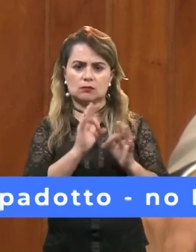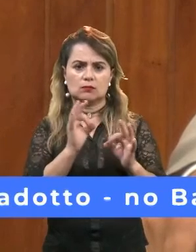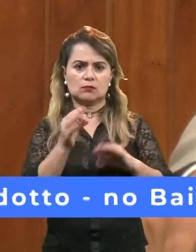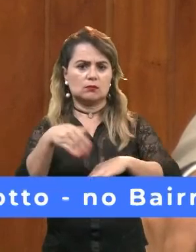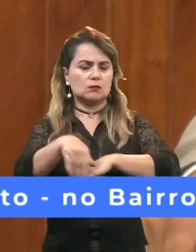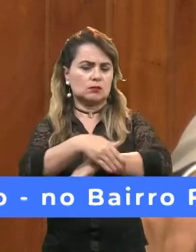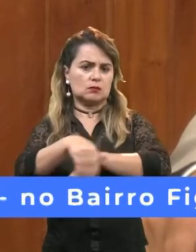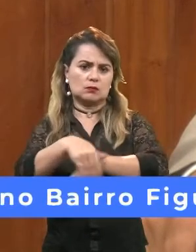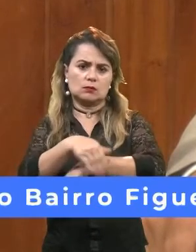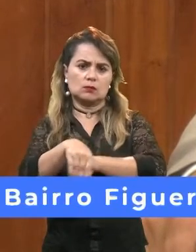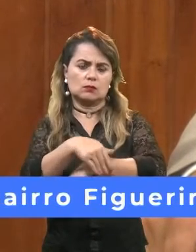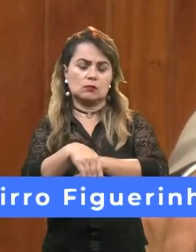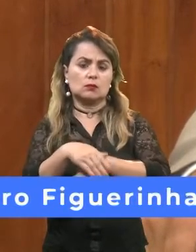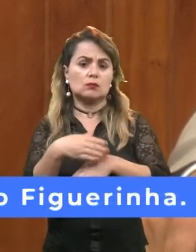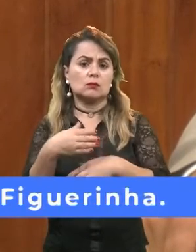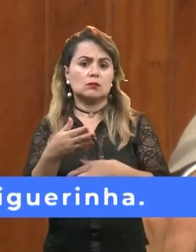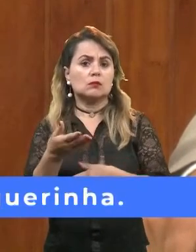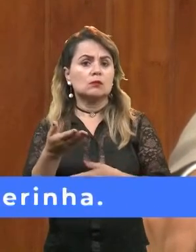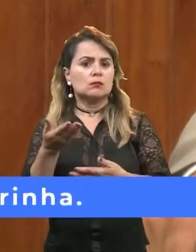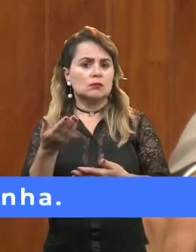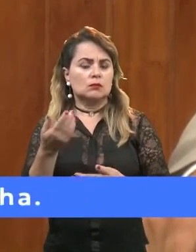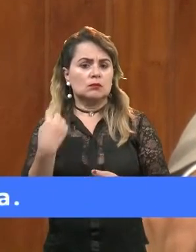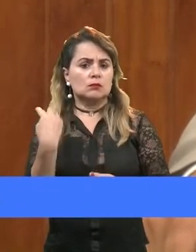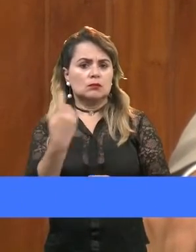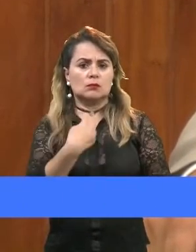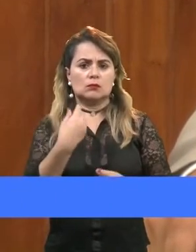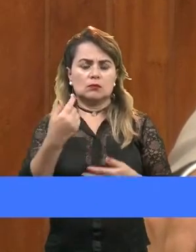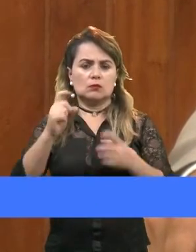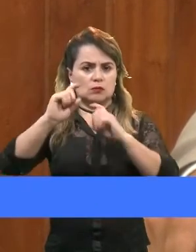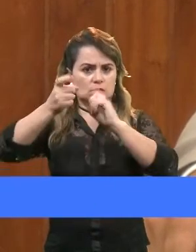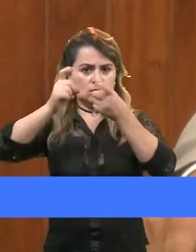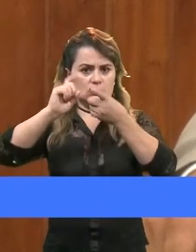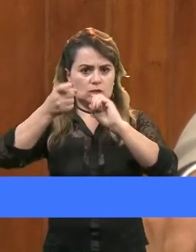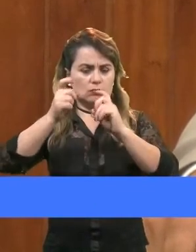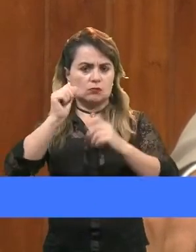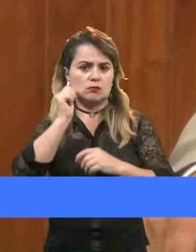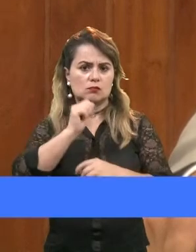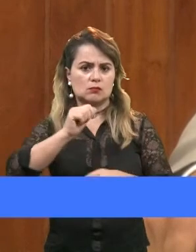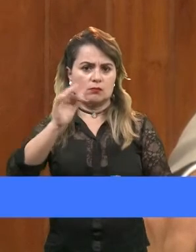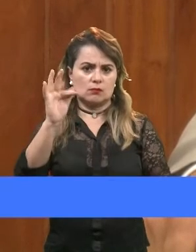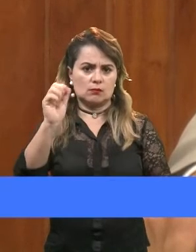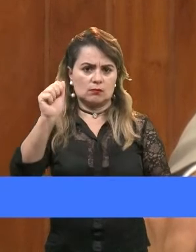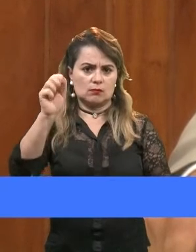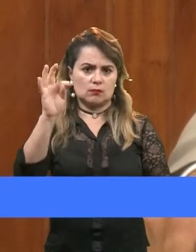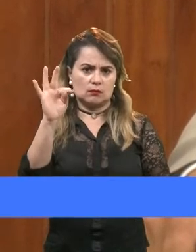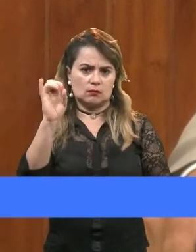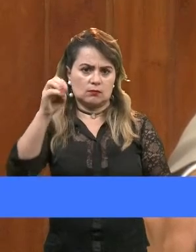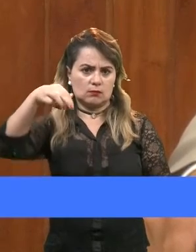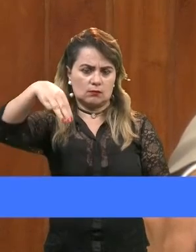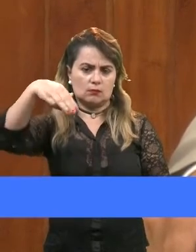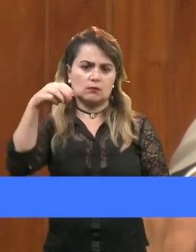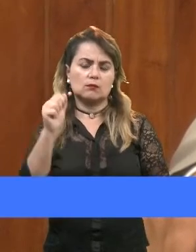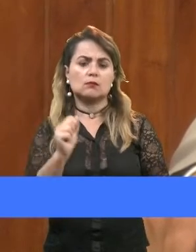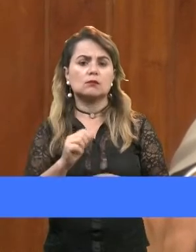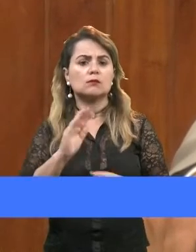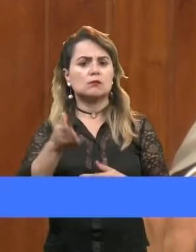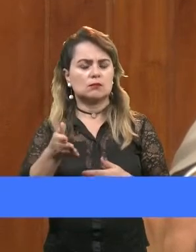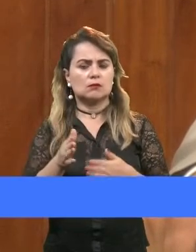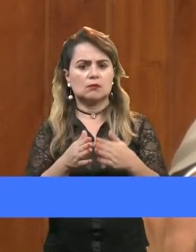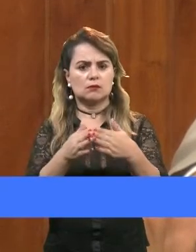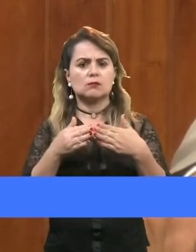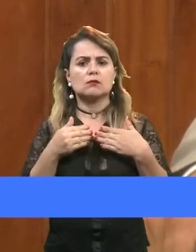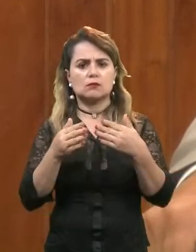lá com a dona Fátima e vários moradores, quando estamos por ali, a população cobra várias reivindicações. E